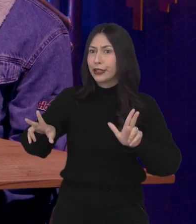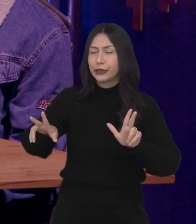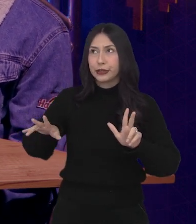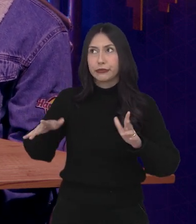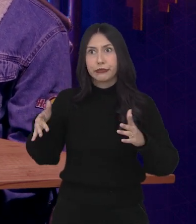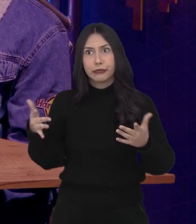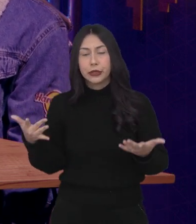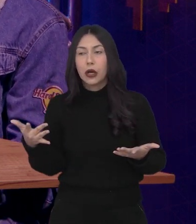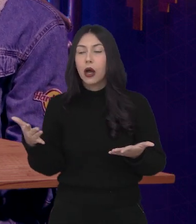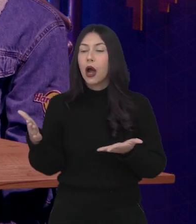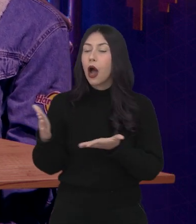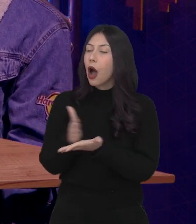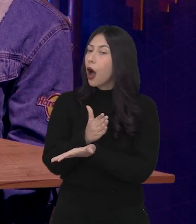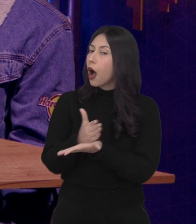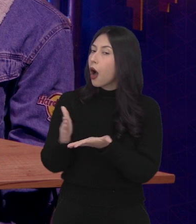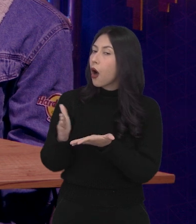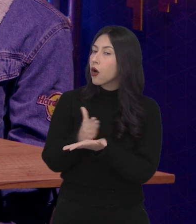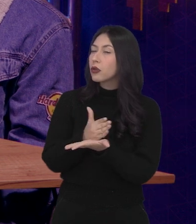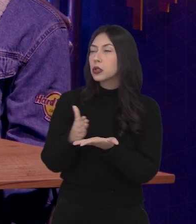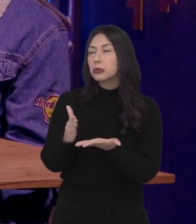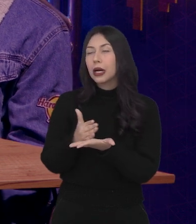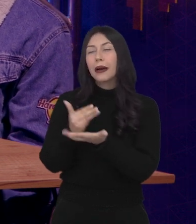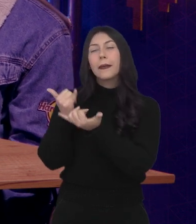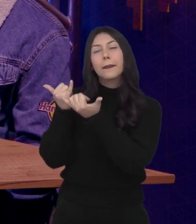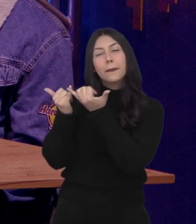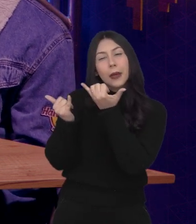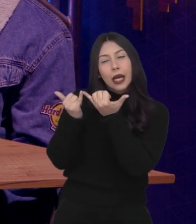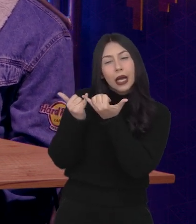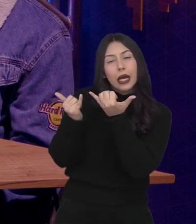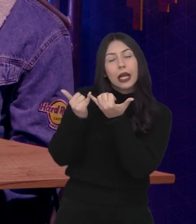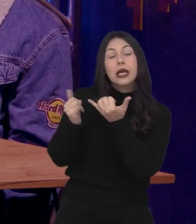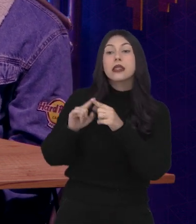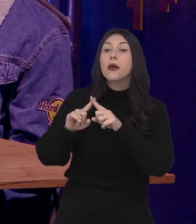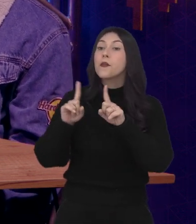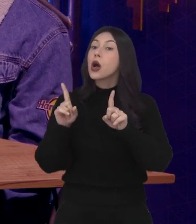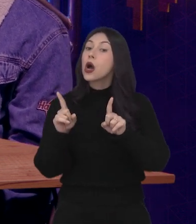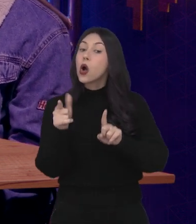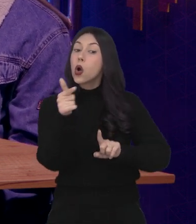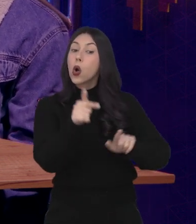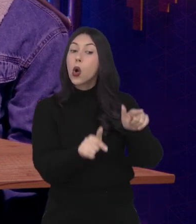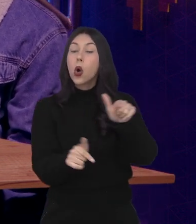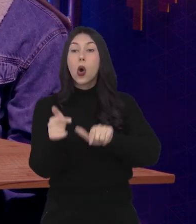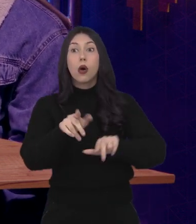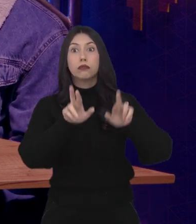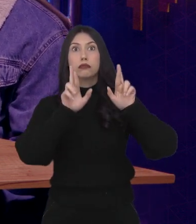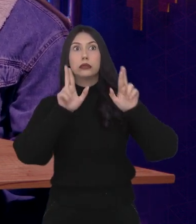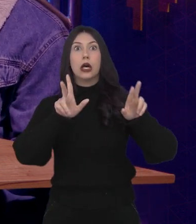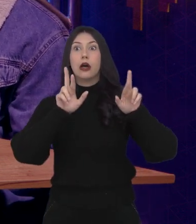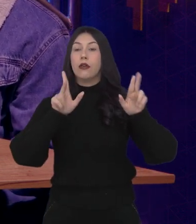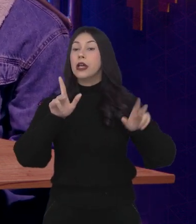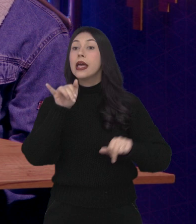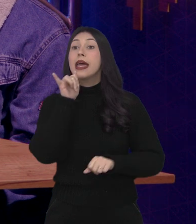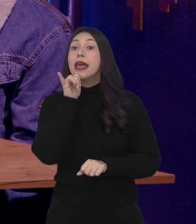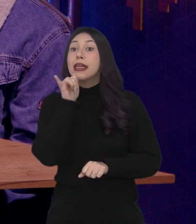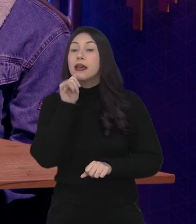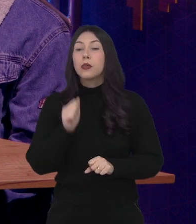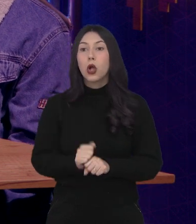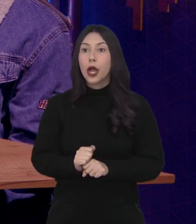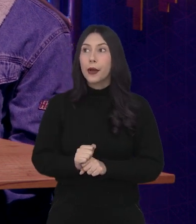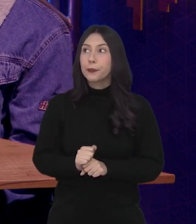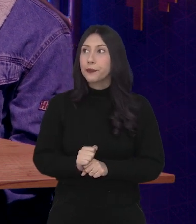Vicky? Então, algumas eram até semelhantes, mas algumas que eram bem diferentonas era a